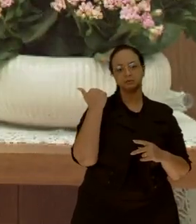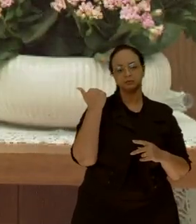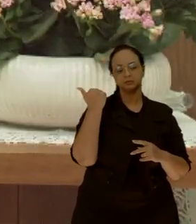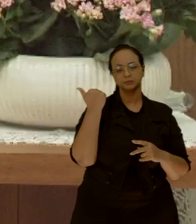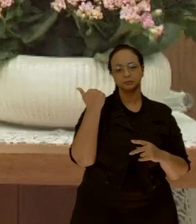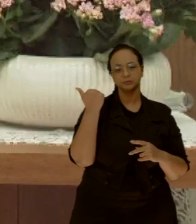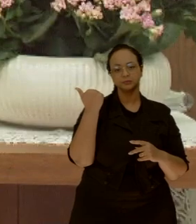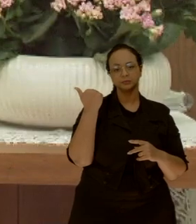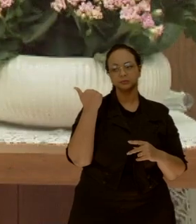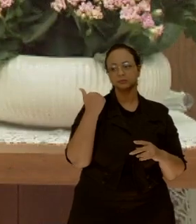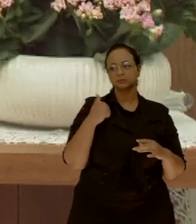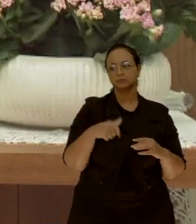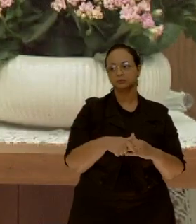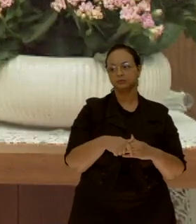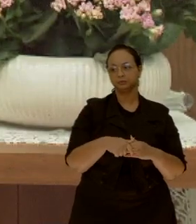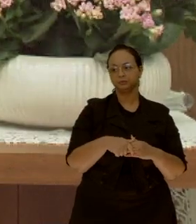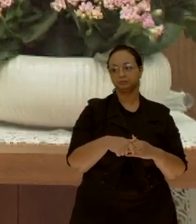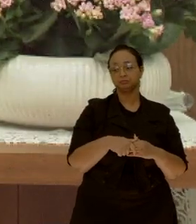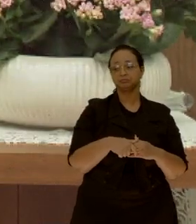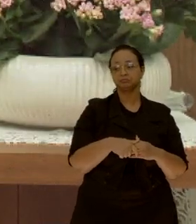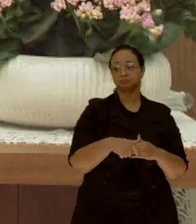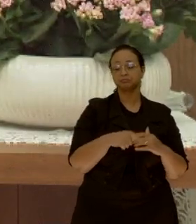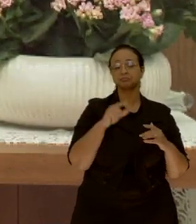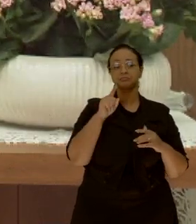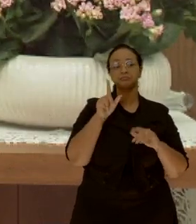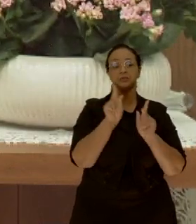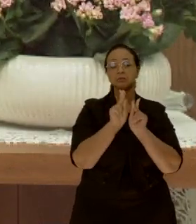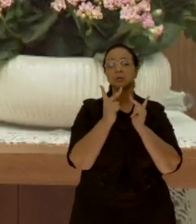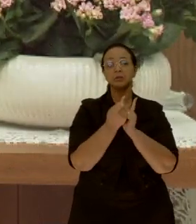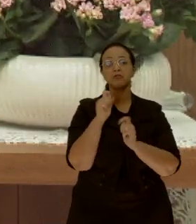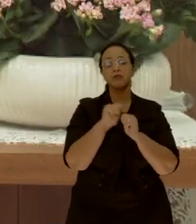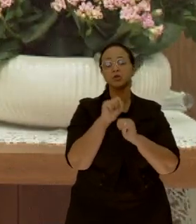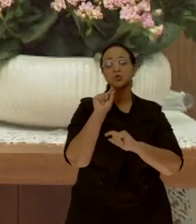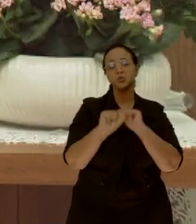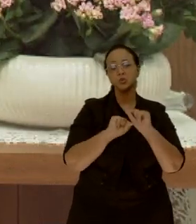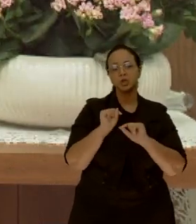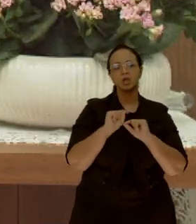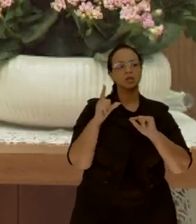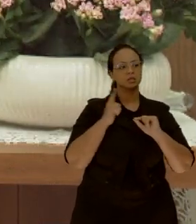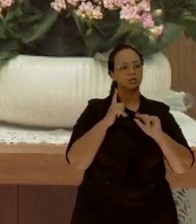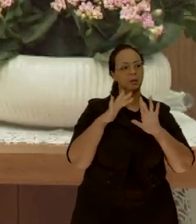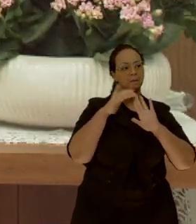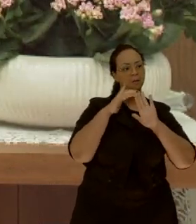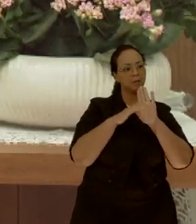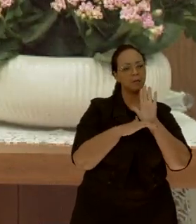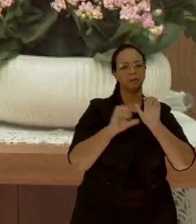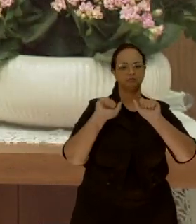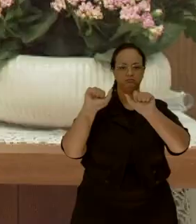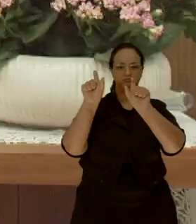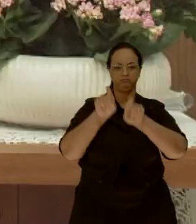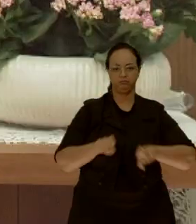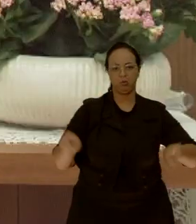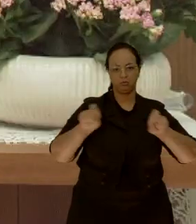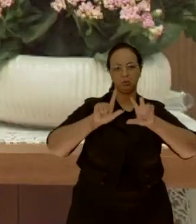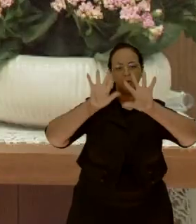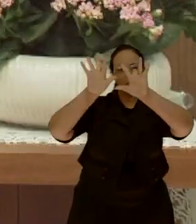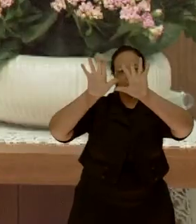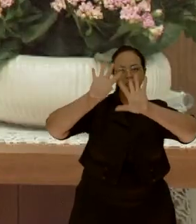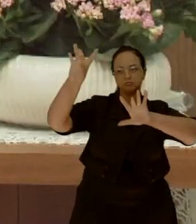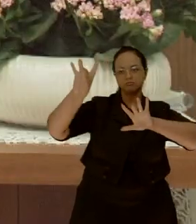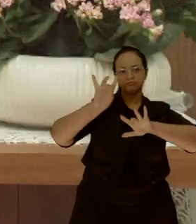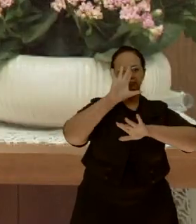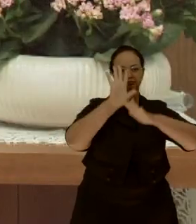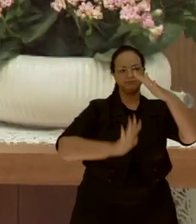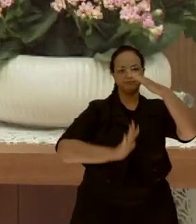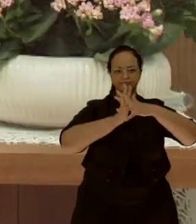Então, o que ele faz com isso? Ele tem uma anotação aqui, vai para o computador, aí passou do limite,